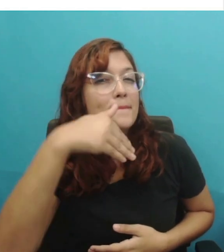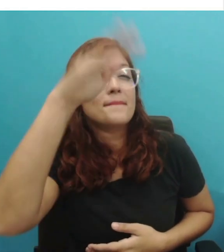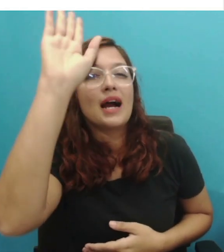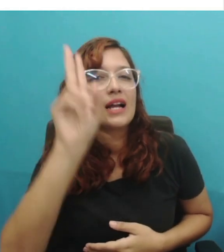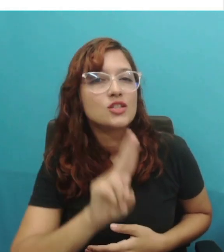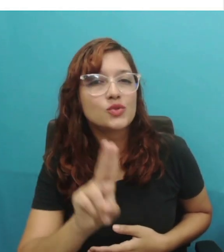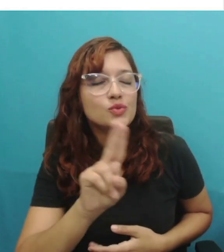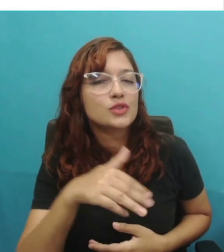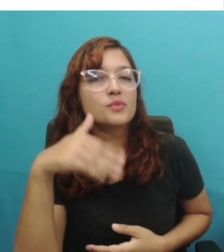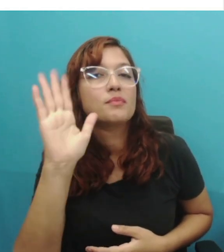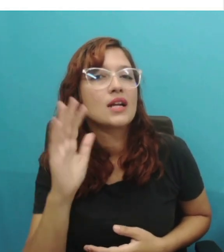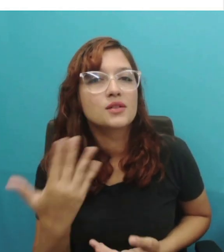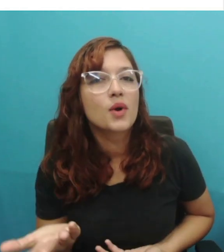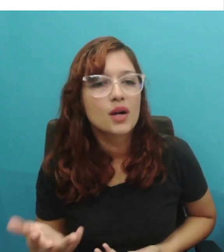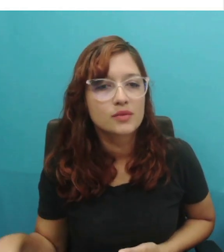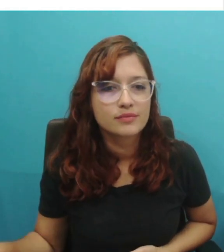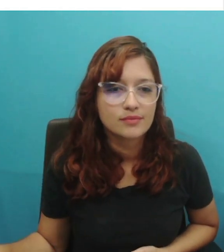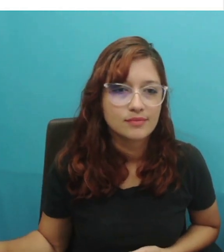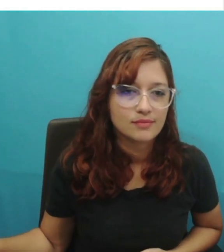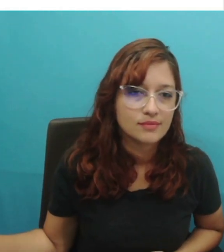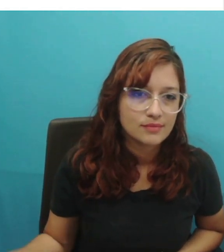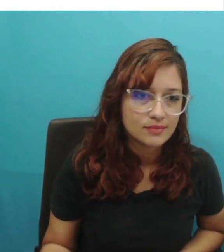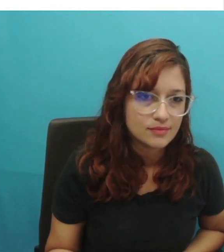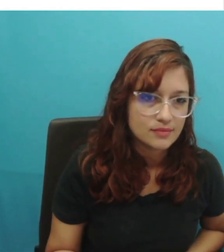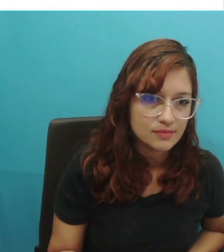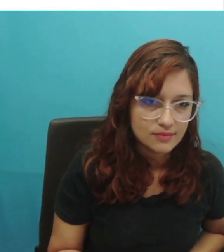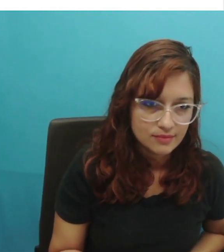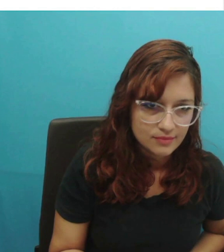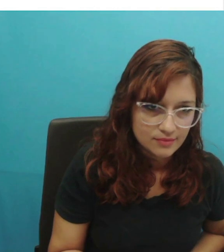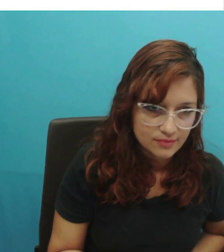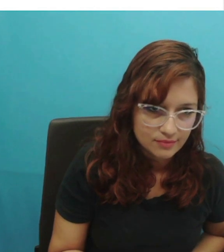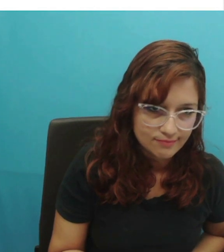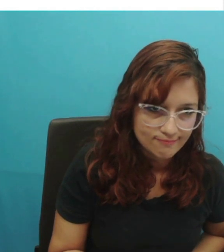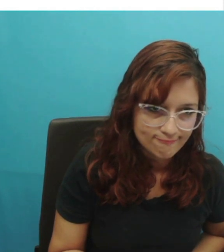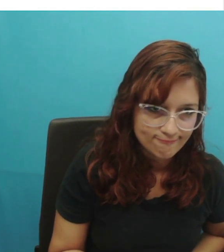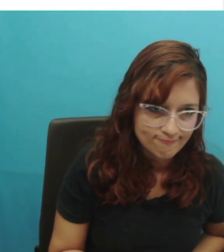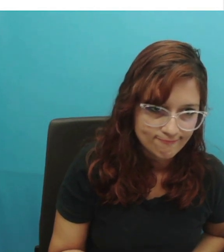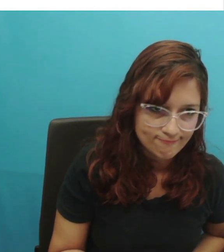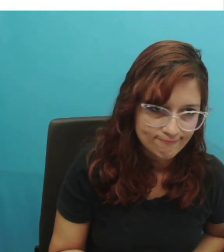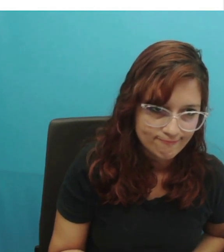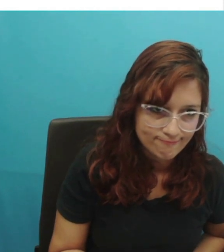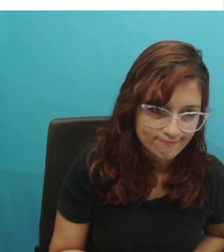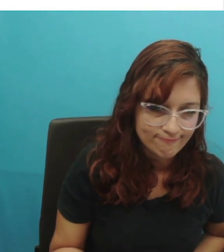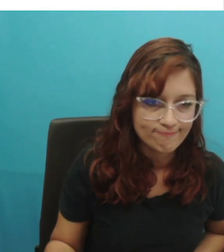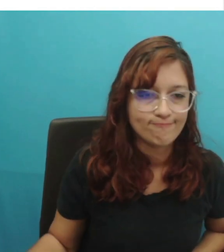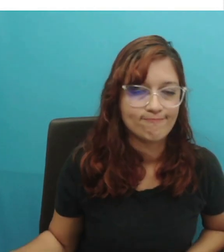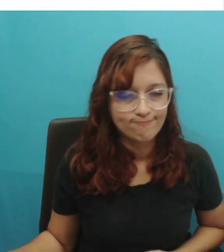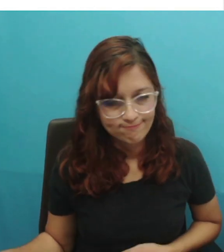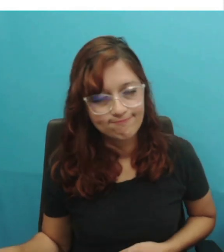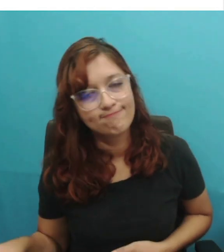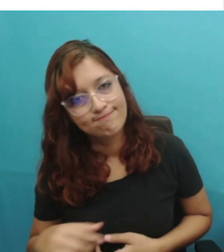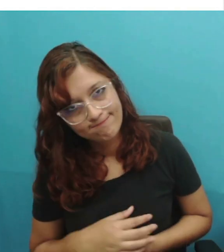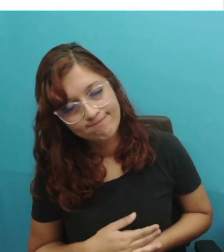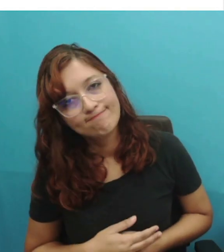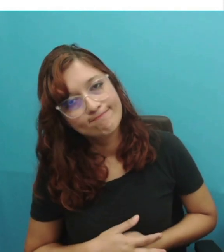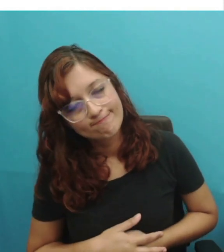conversa informal é melhor usar os dois verbos.